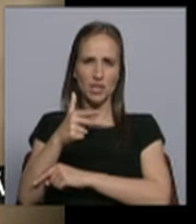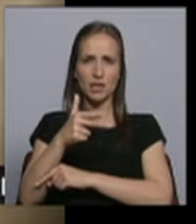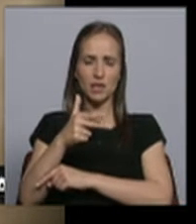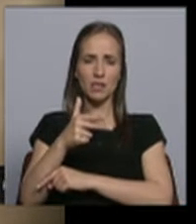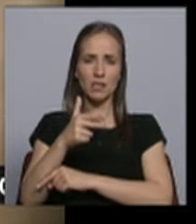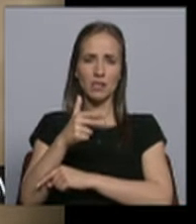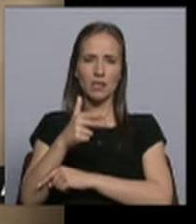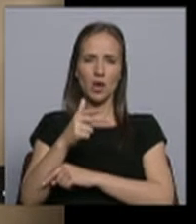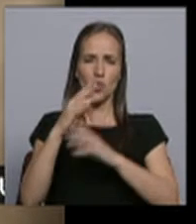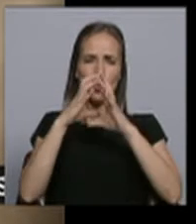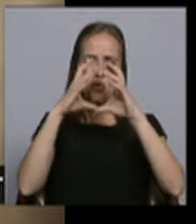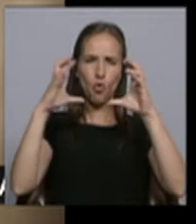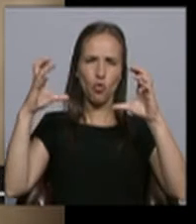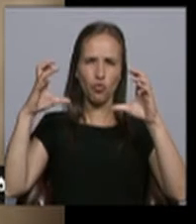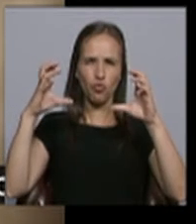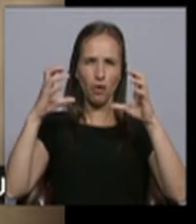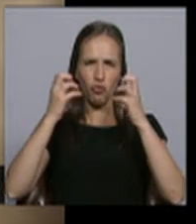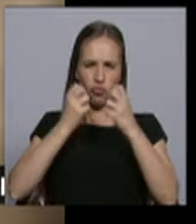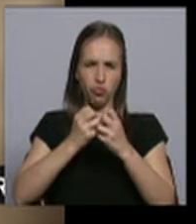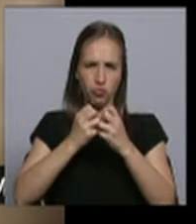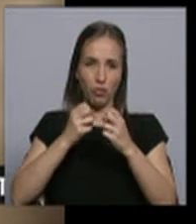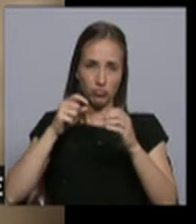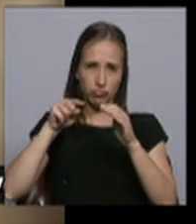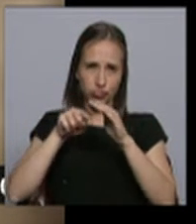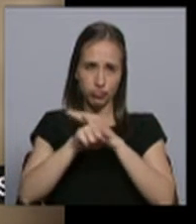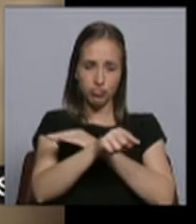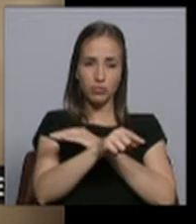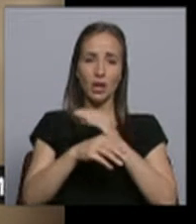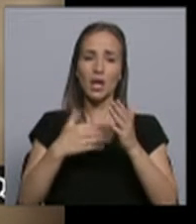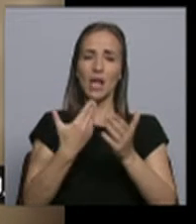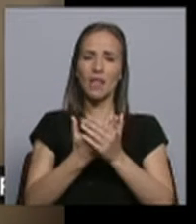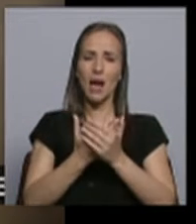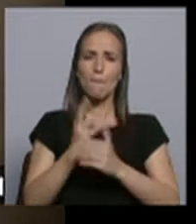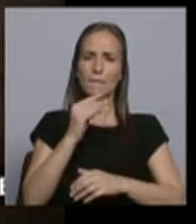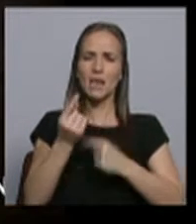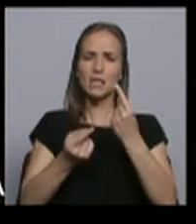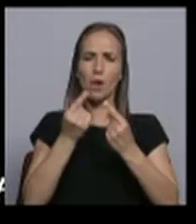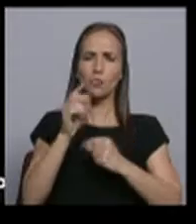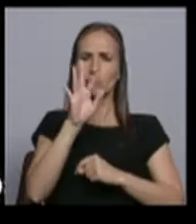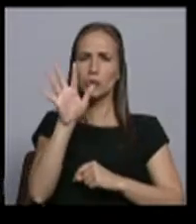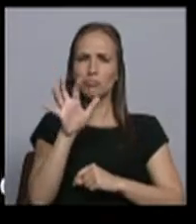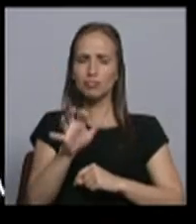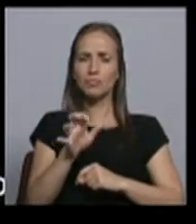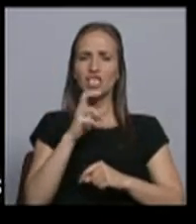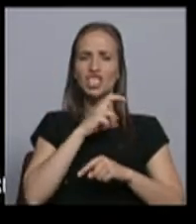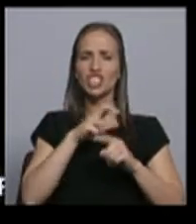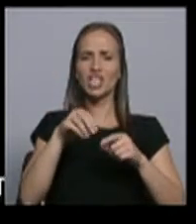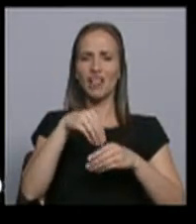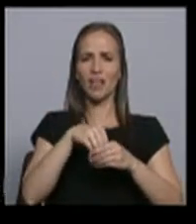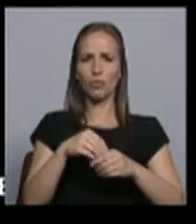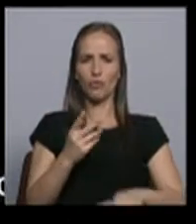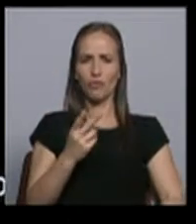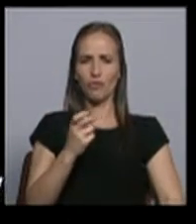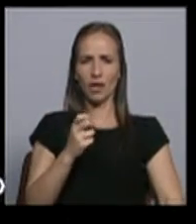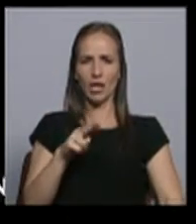aquelas nuvens extremamente densas de Vênus, e isto lança também mais alguns enigmas sobre a energia do interior de Vênus. E já agora, só